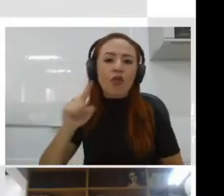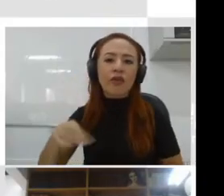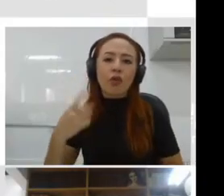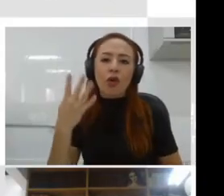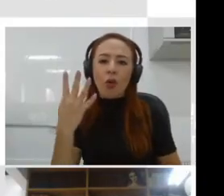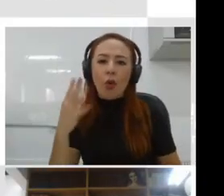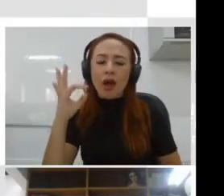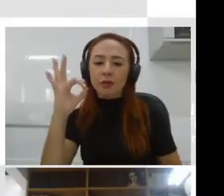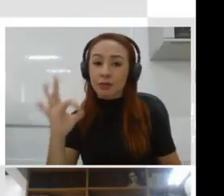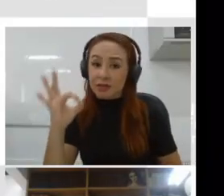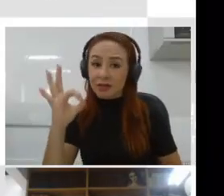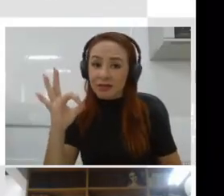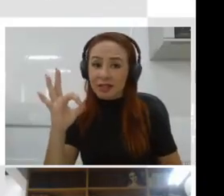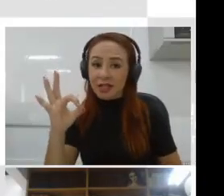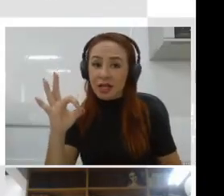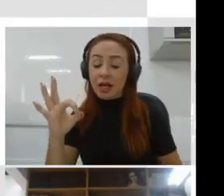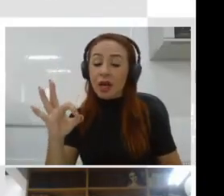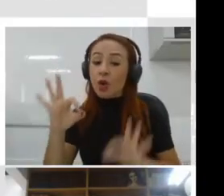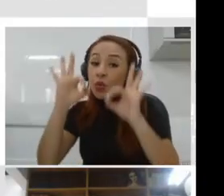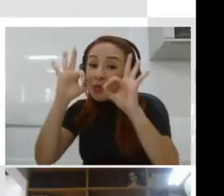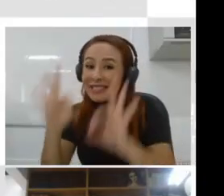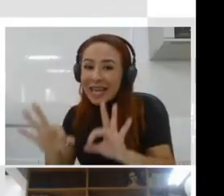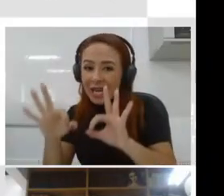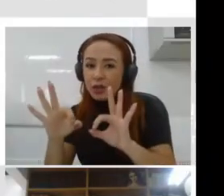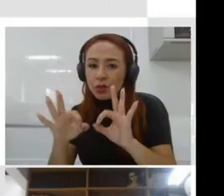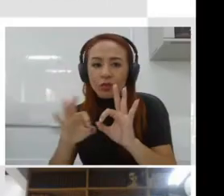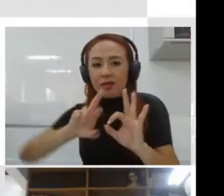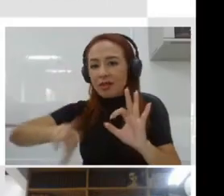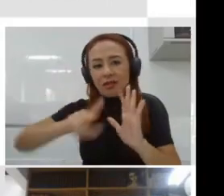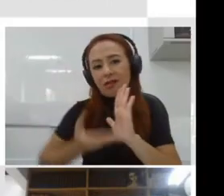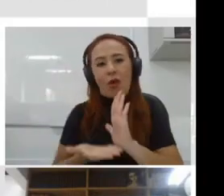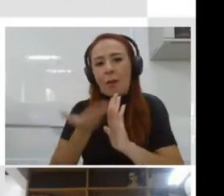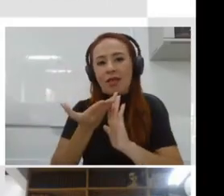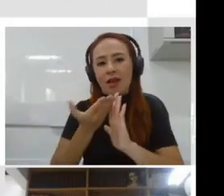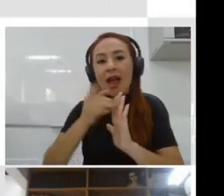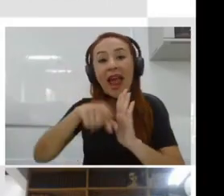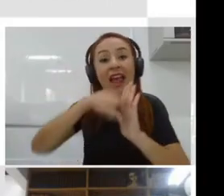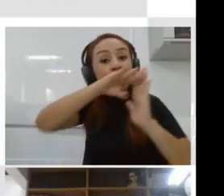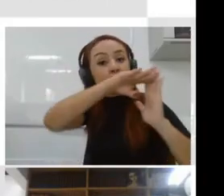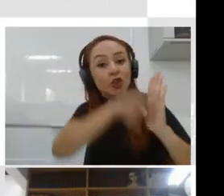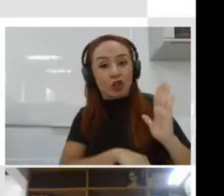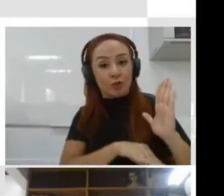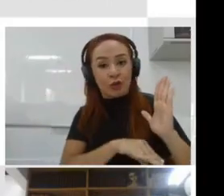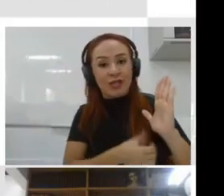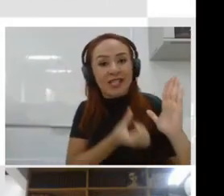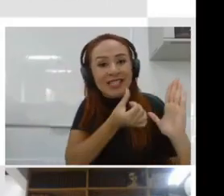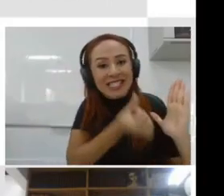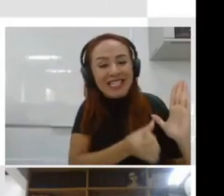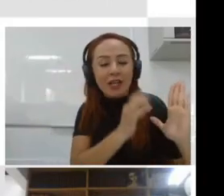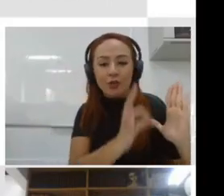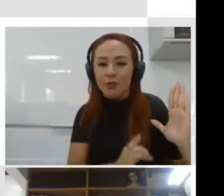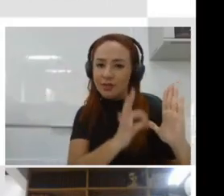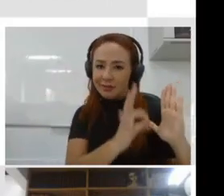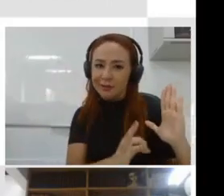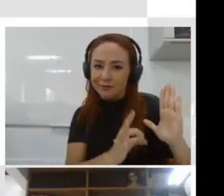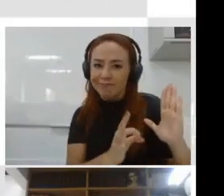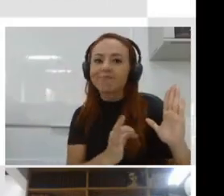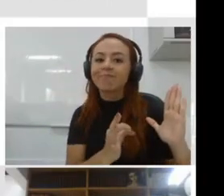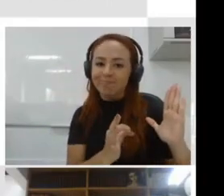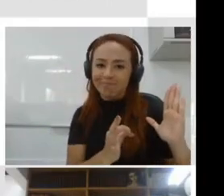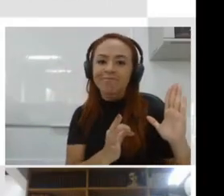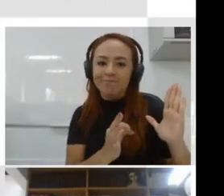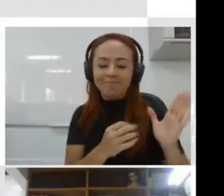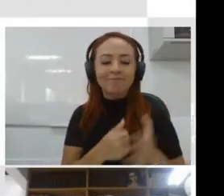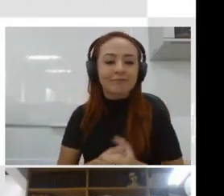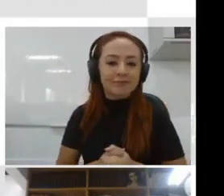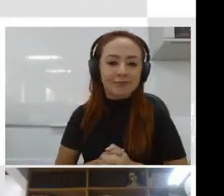diminuindo em 6% ao ano, ou mesmo em 10% ao ano, se a gente quiser estar nessa trajetória que é a melhor trajetória,